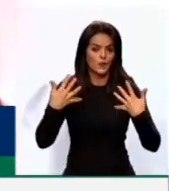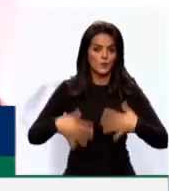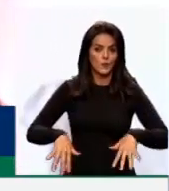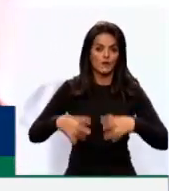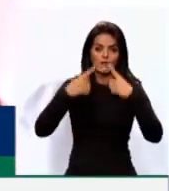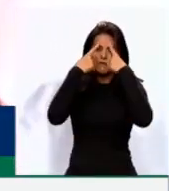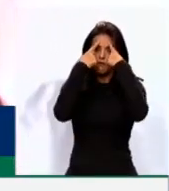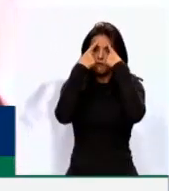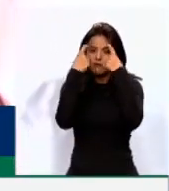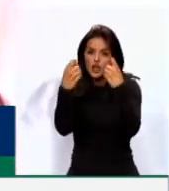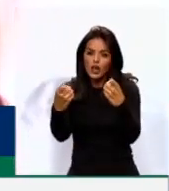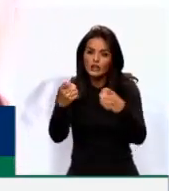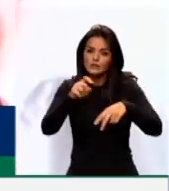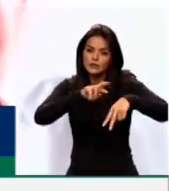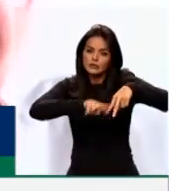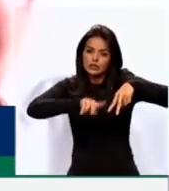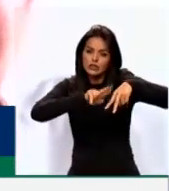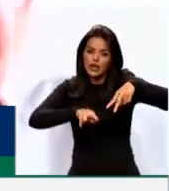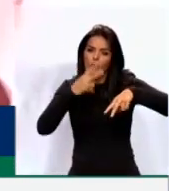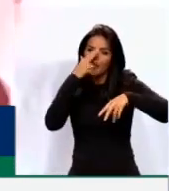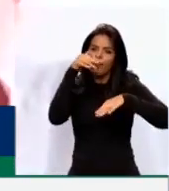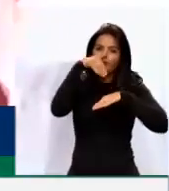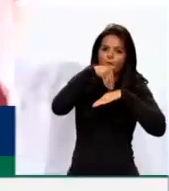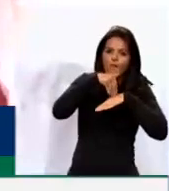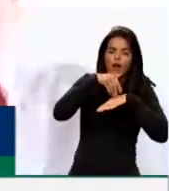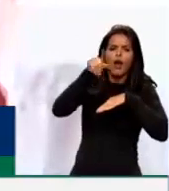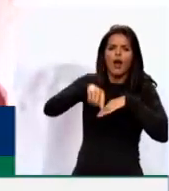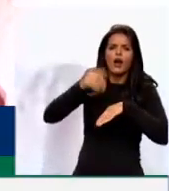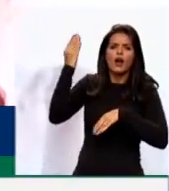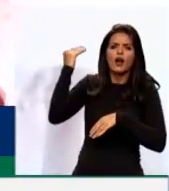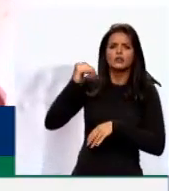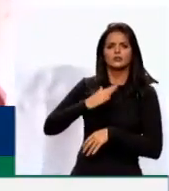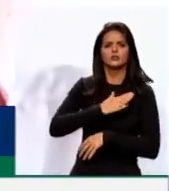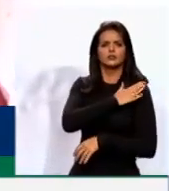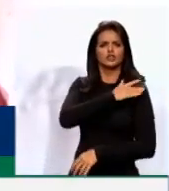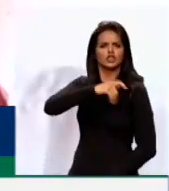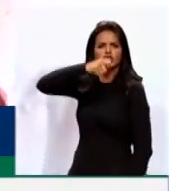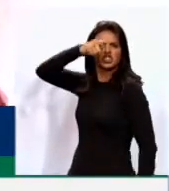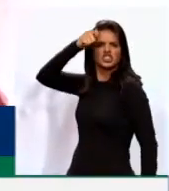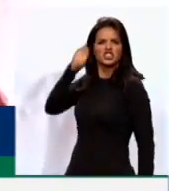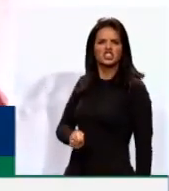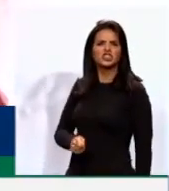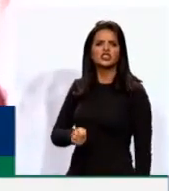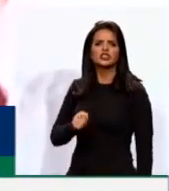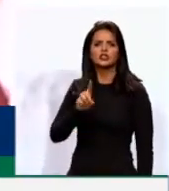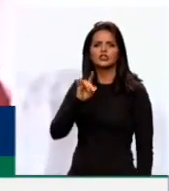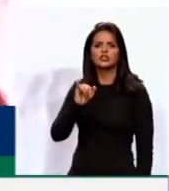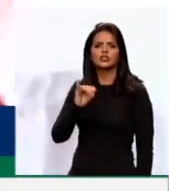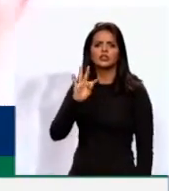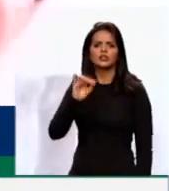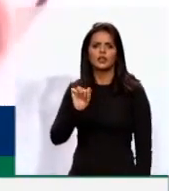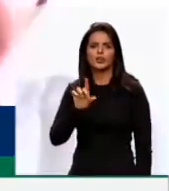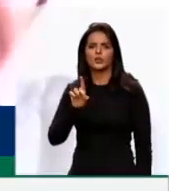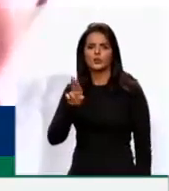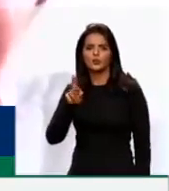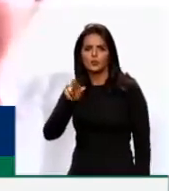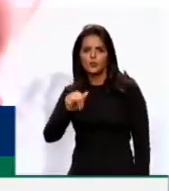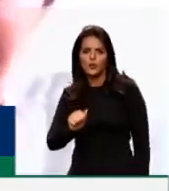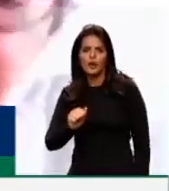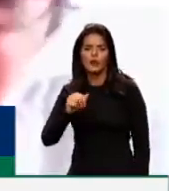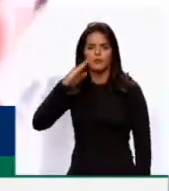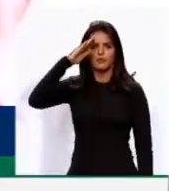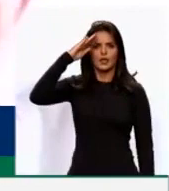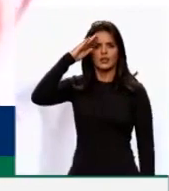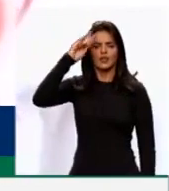uma violência de gênero. A ditadura militar, que foi extremamente violenta para com o país, a democracia, que feriu tantos corpos,